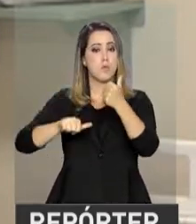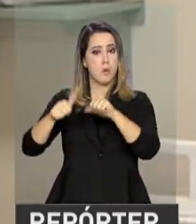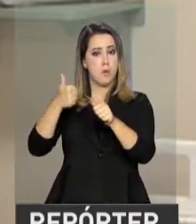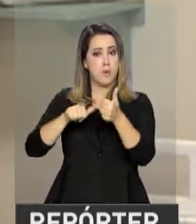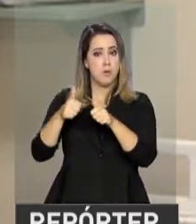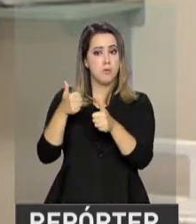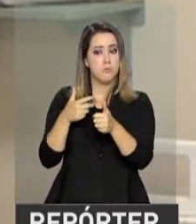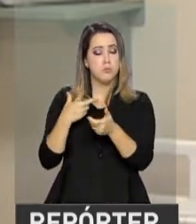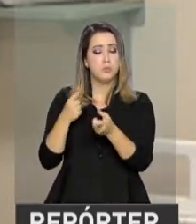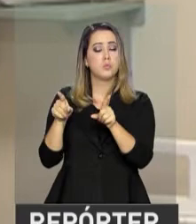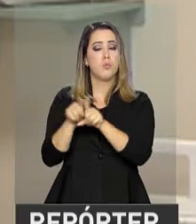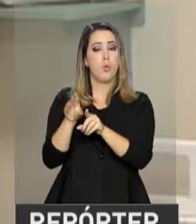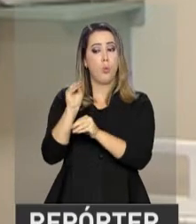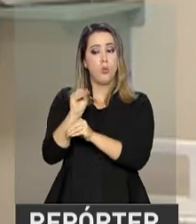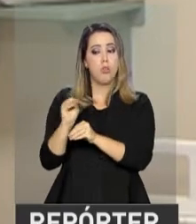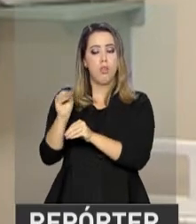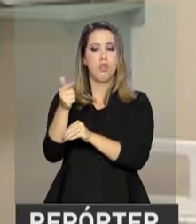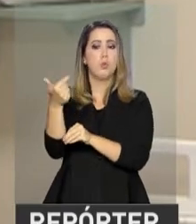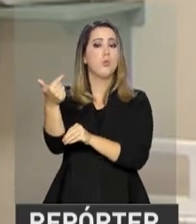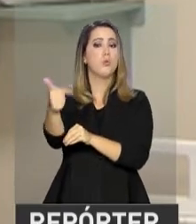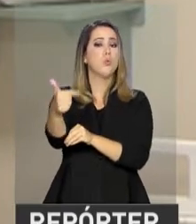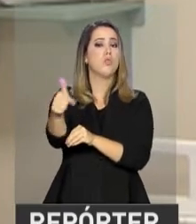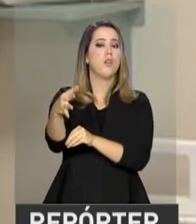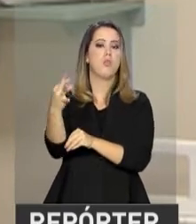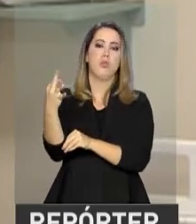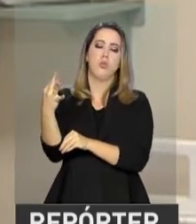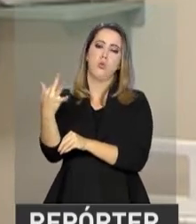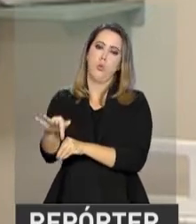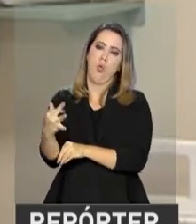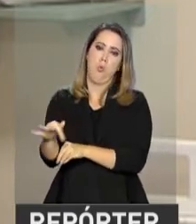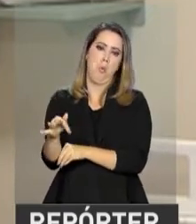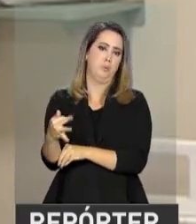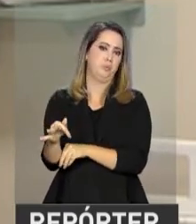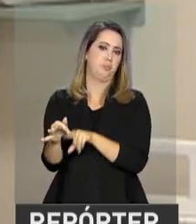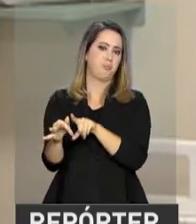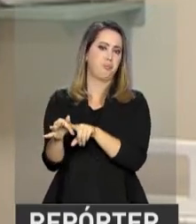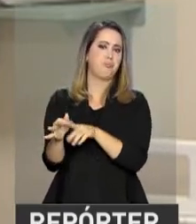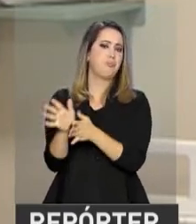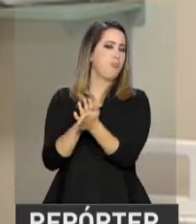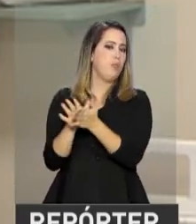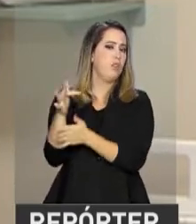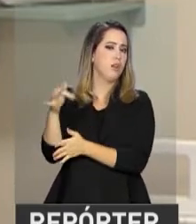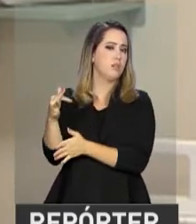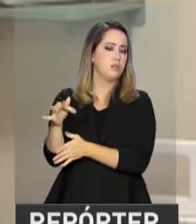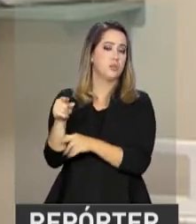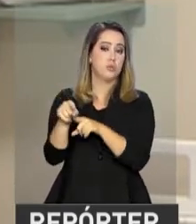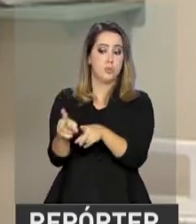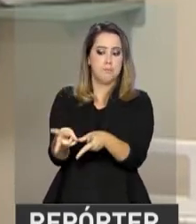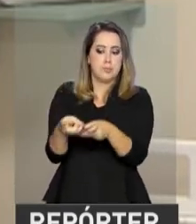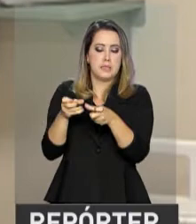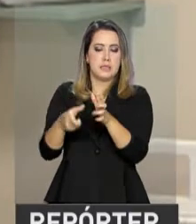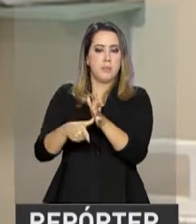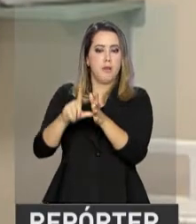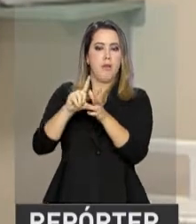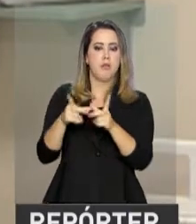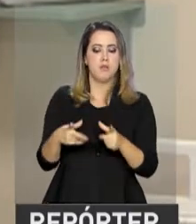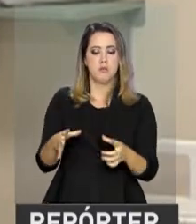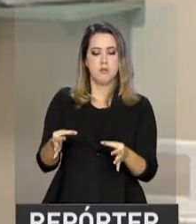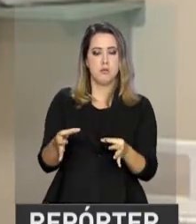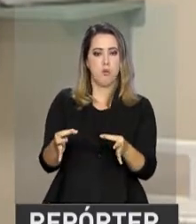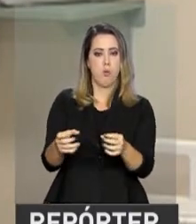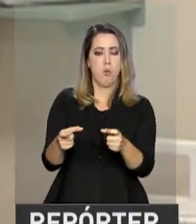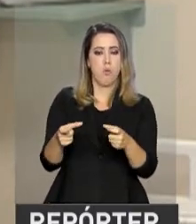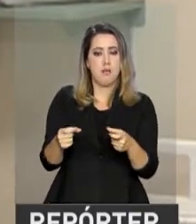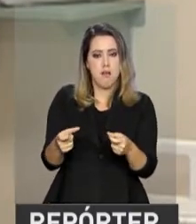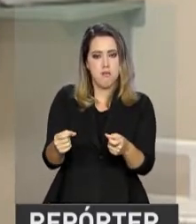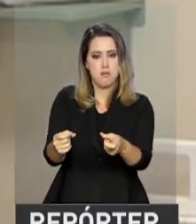anestesiologia. E esse centro, além de fazer o diagnóstico e incentivar a questão do diagnóstico precoce do câncer de próstata, vai fazer